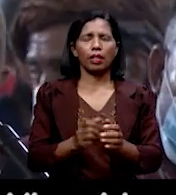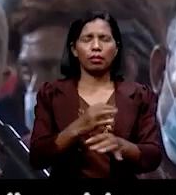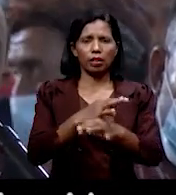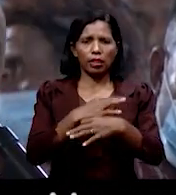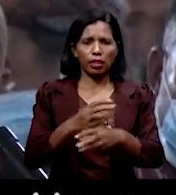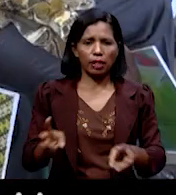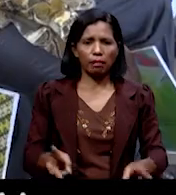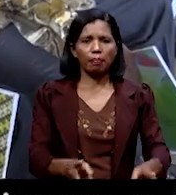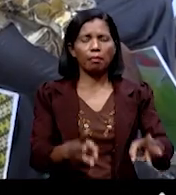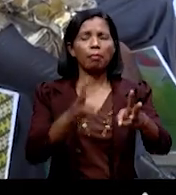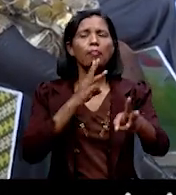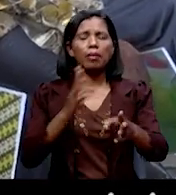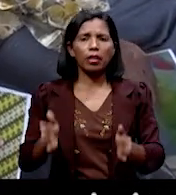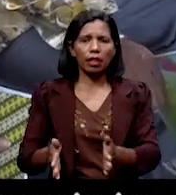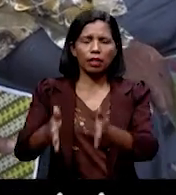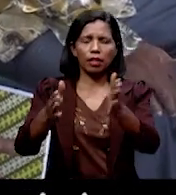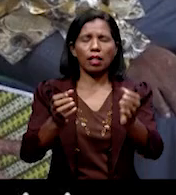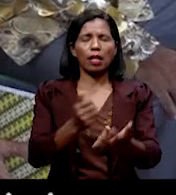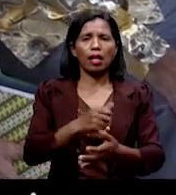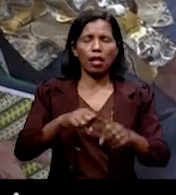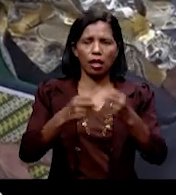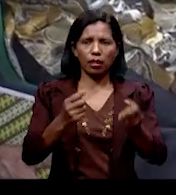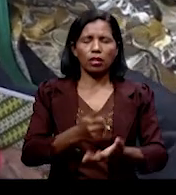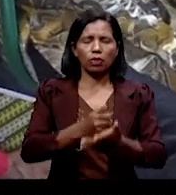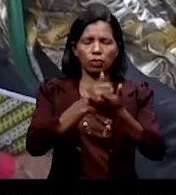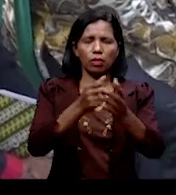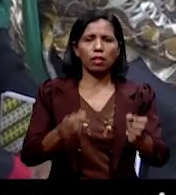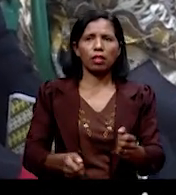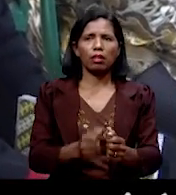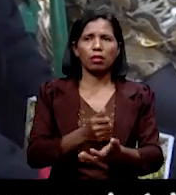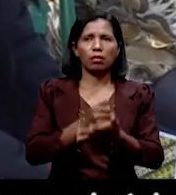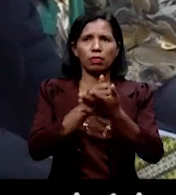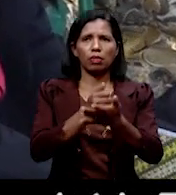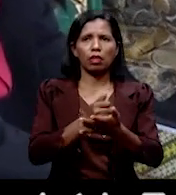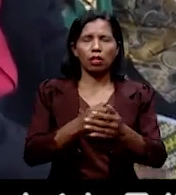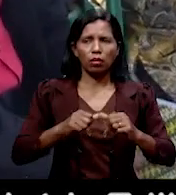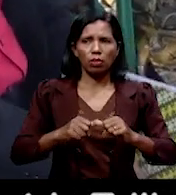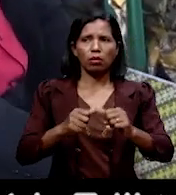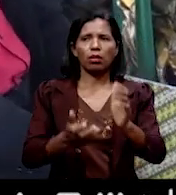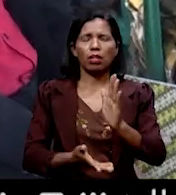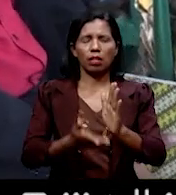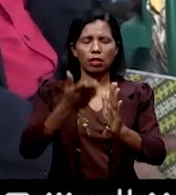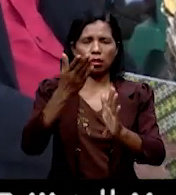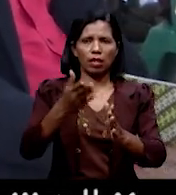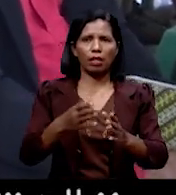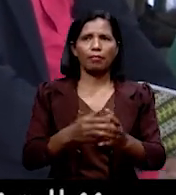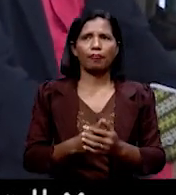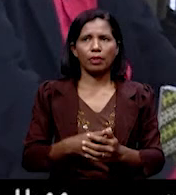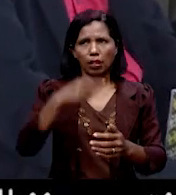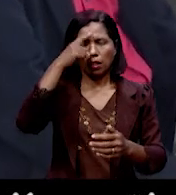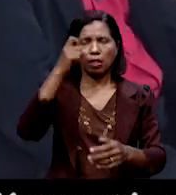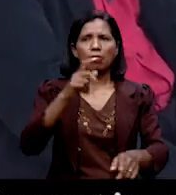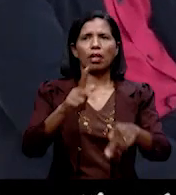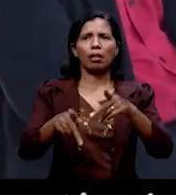beat, no husu apoio trator ba agricultor sira, hodi bele facilita continua hasa produção hare, tamba comunidade